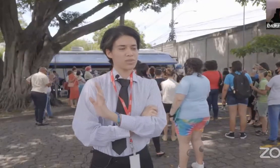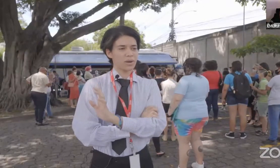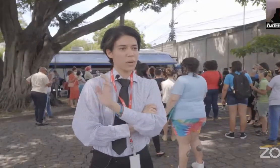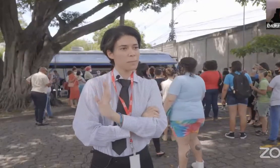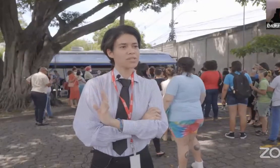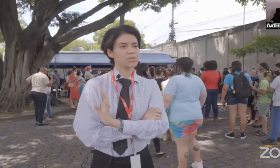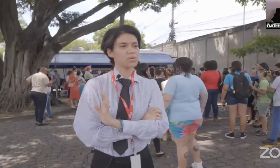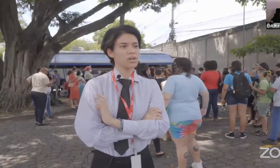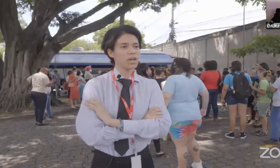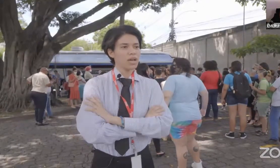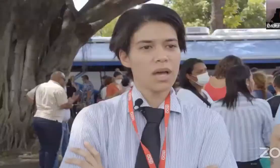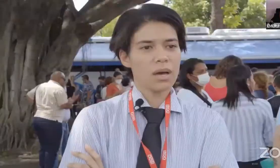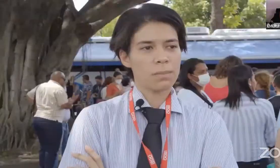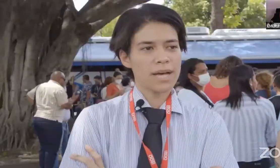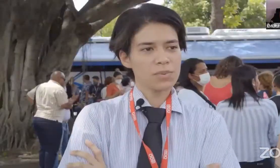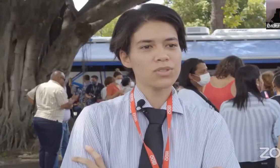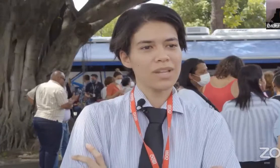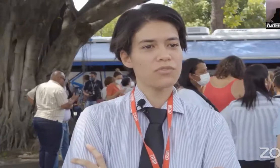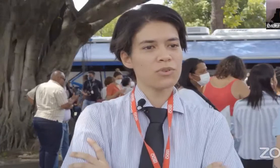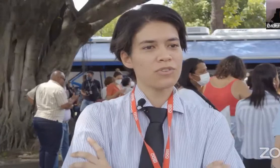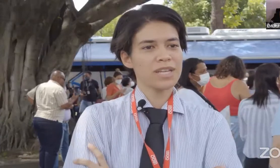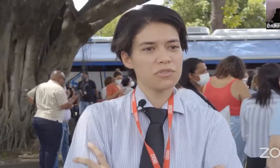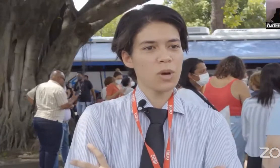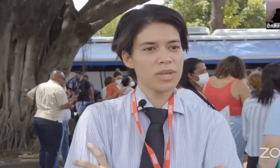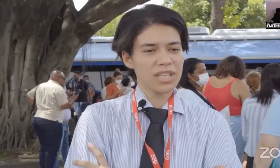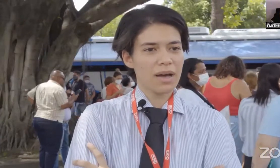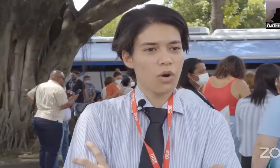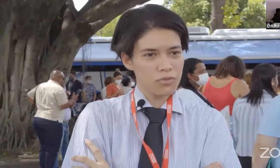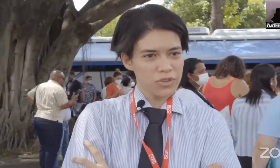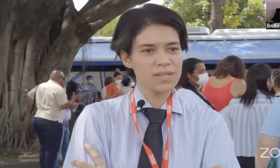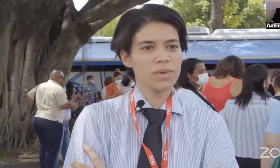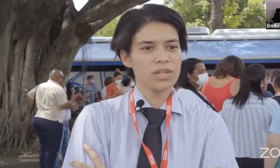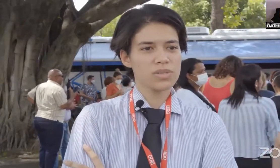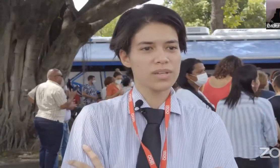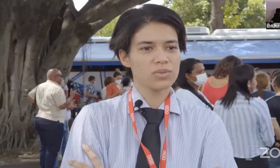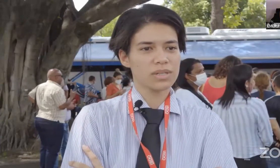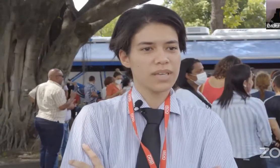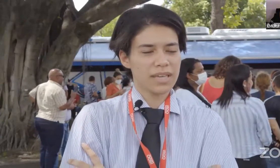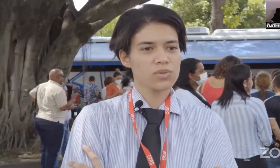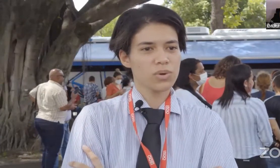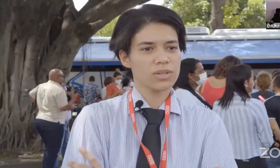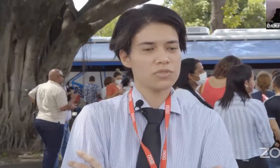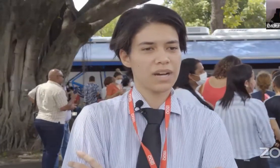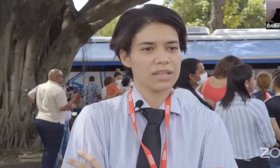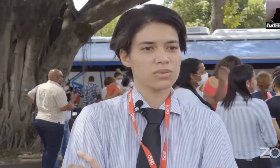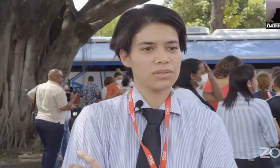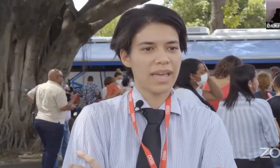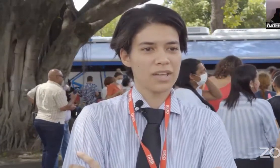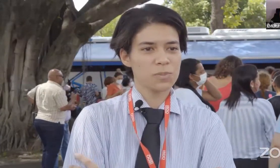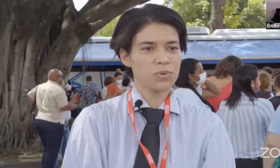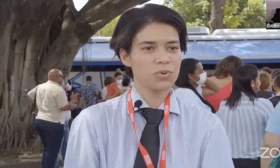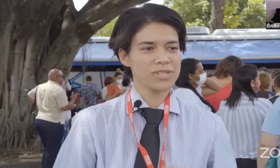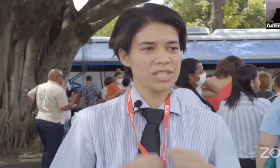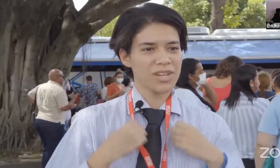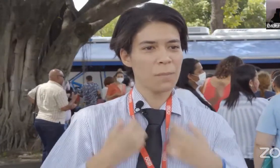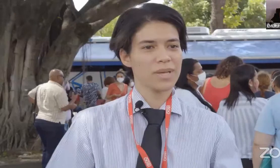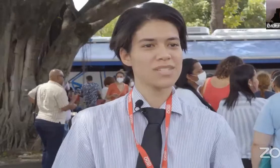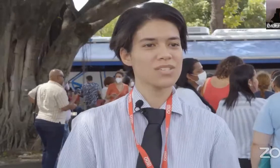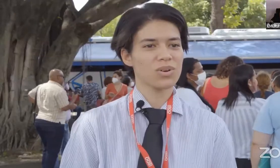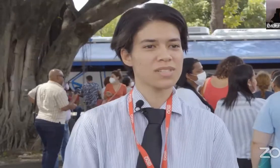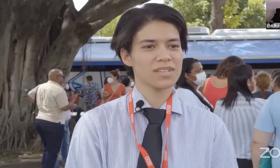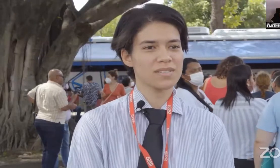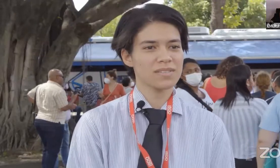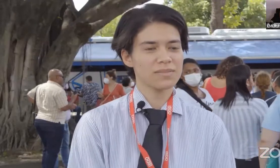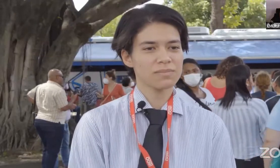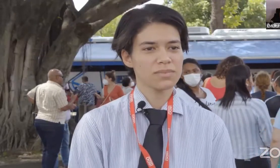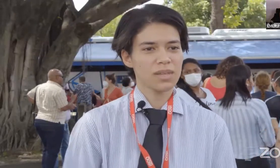meu nome de registro, tem um peso. Mas por outro lado eu fico feliz de finalmente estar oficialmente usando quem eu sou, de fato. É tipo você tirar um